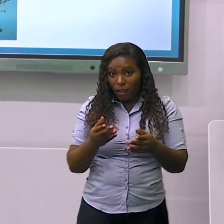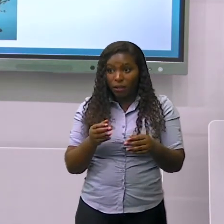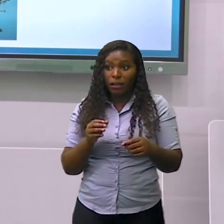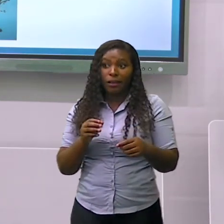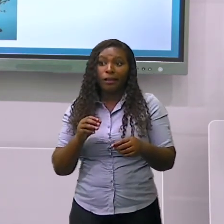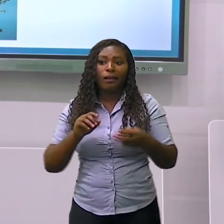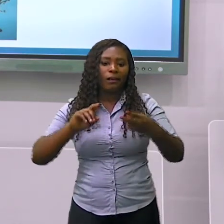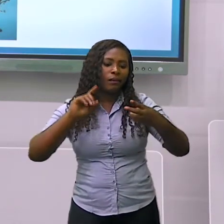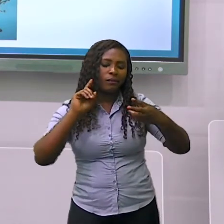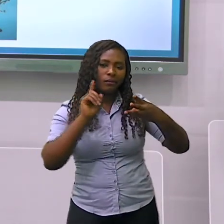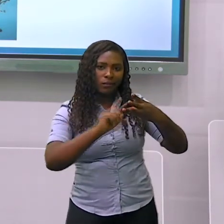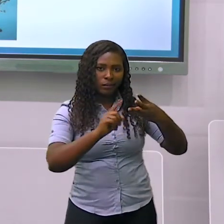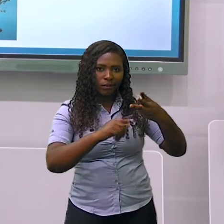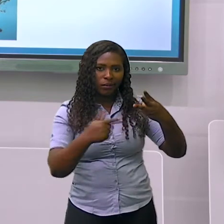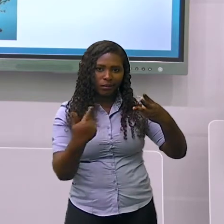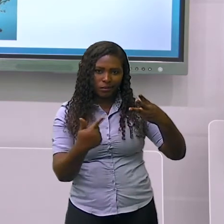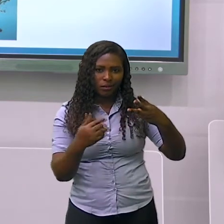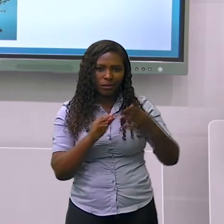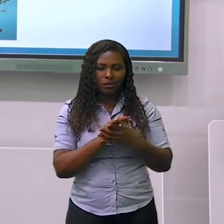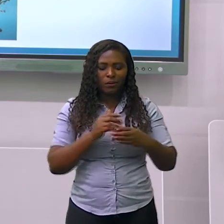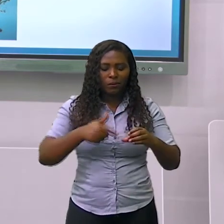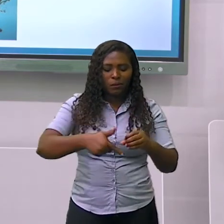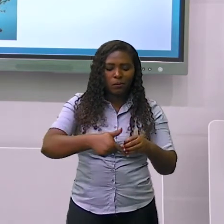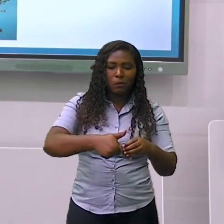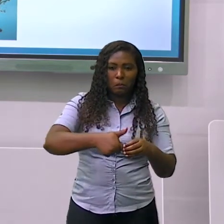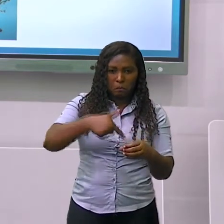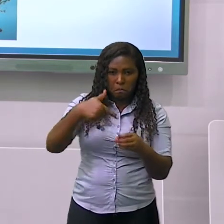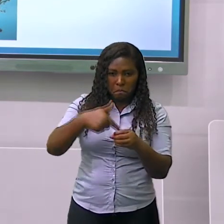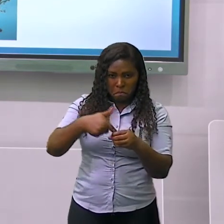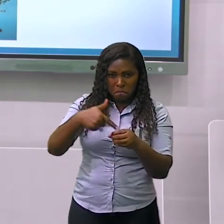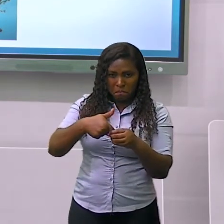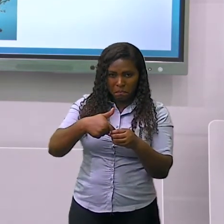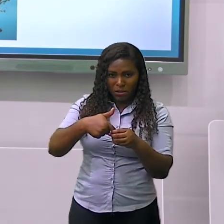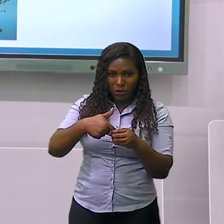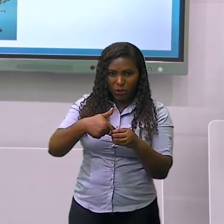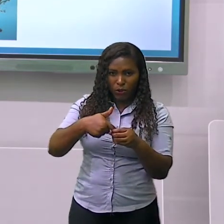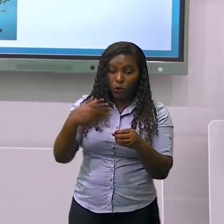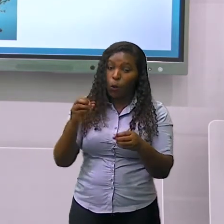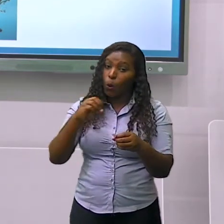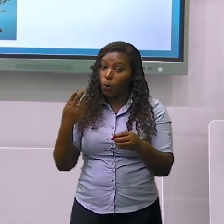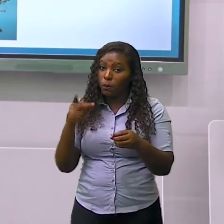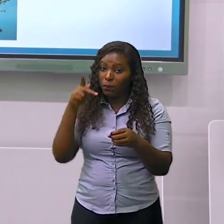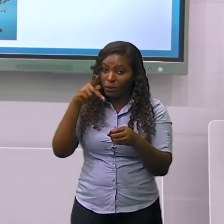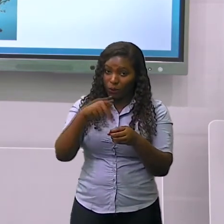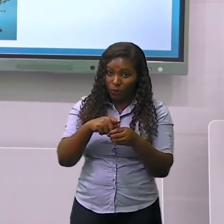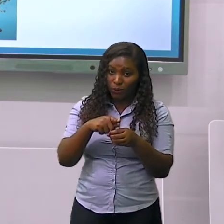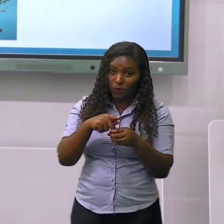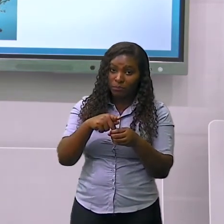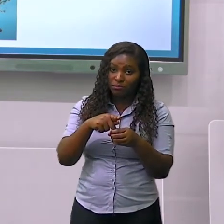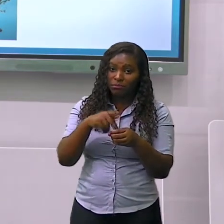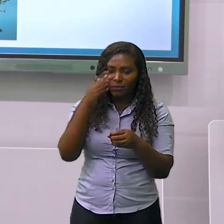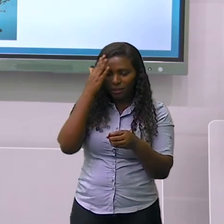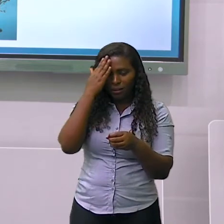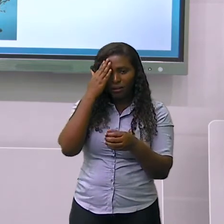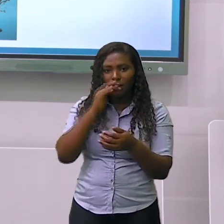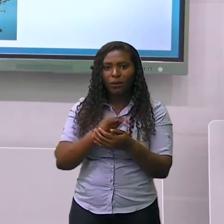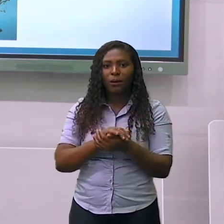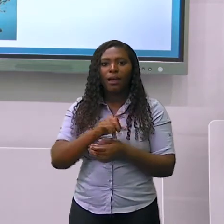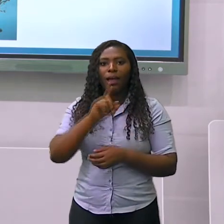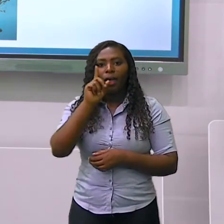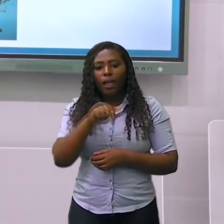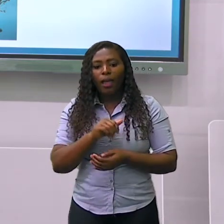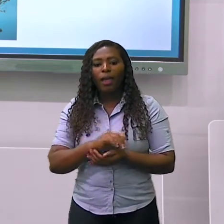a exploração do petróleo. Este que é uma matéria-prima, um recurso energético